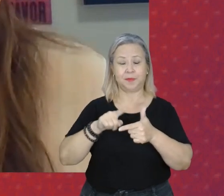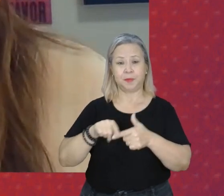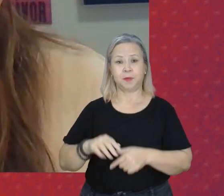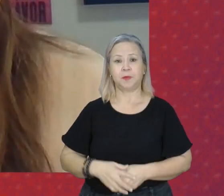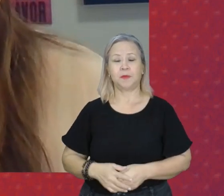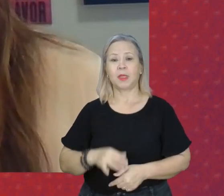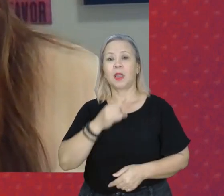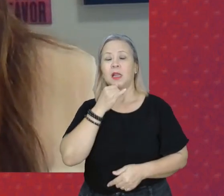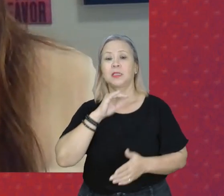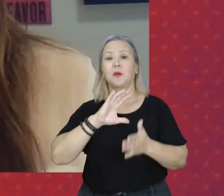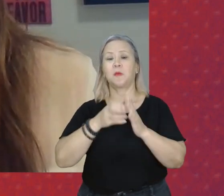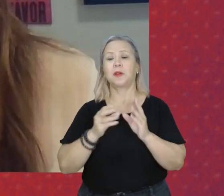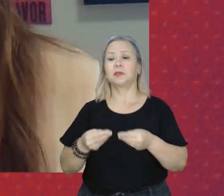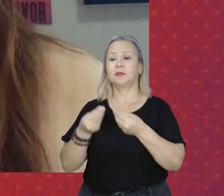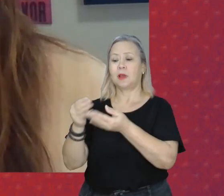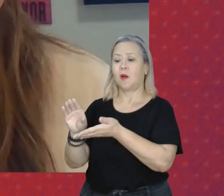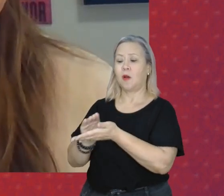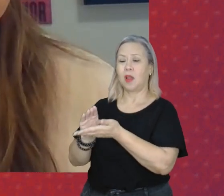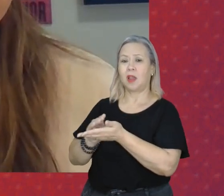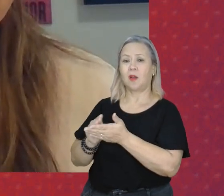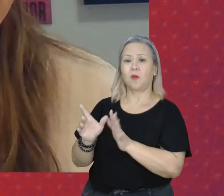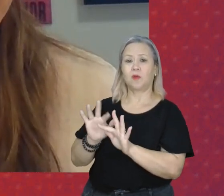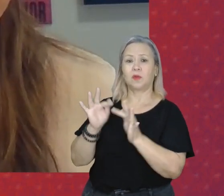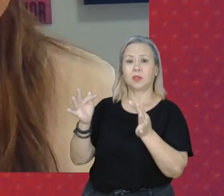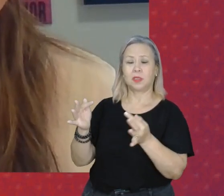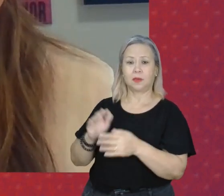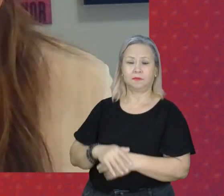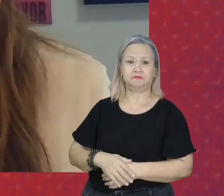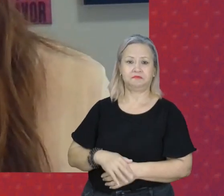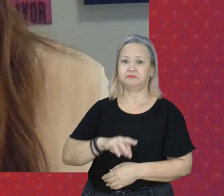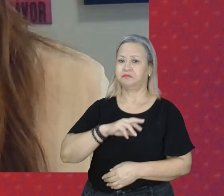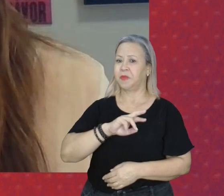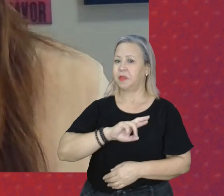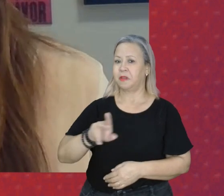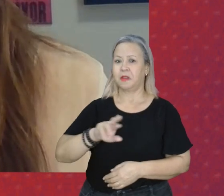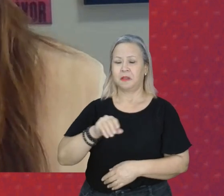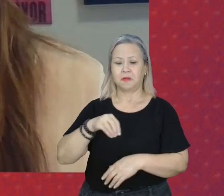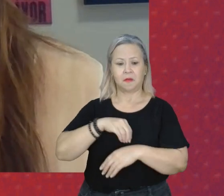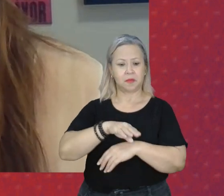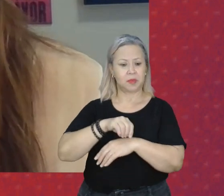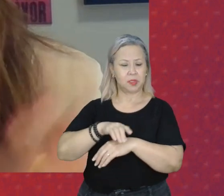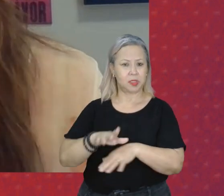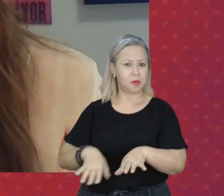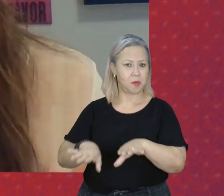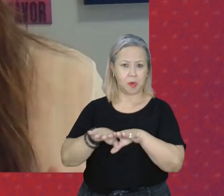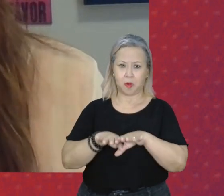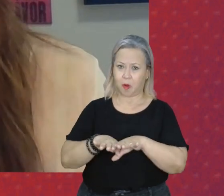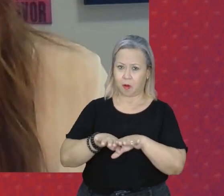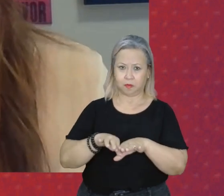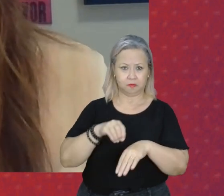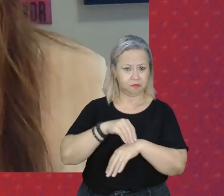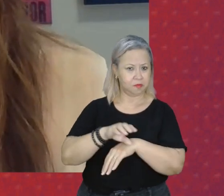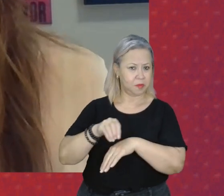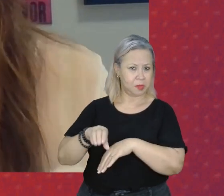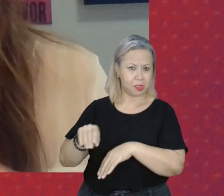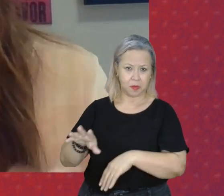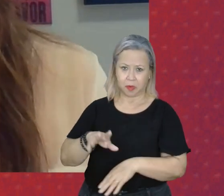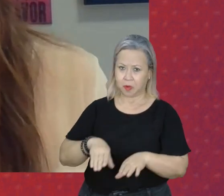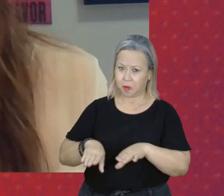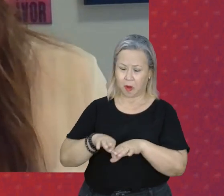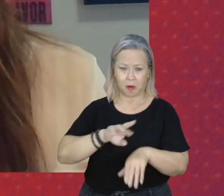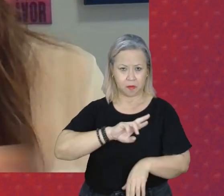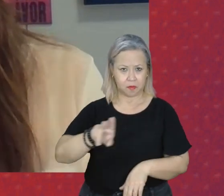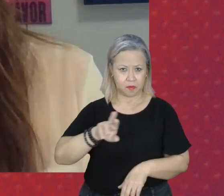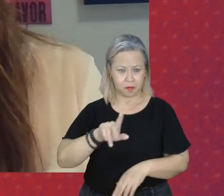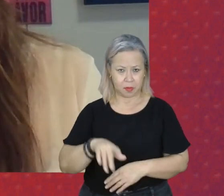um recurso mínimo, enfim, não distribui de forma igualitária, isso a gente já falou na aula anterior, e, enfim, elas